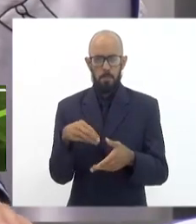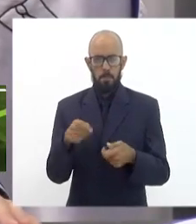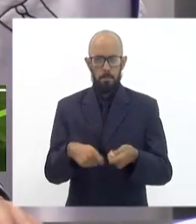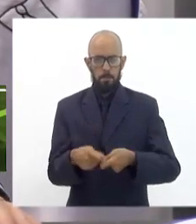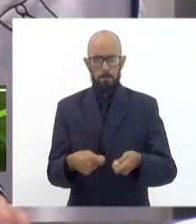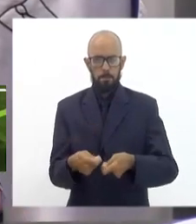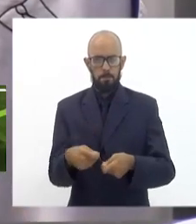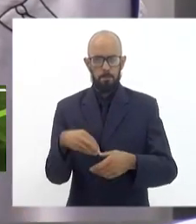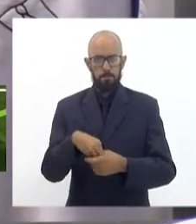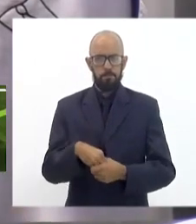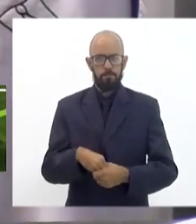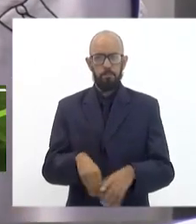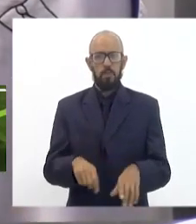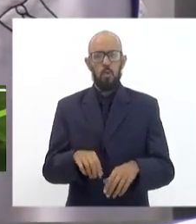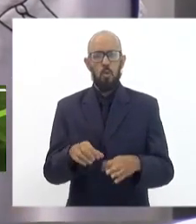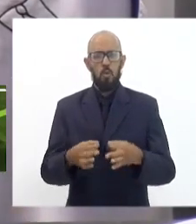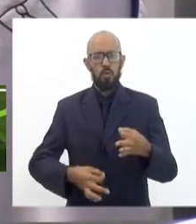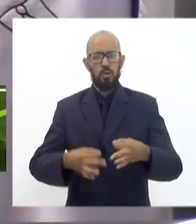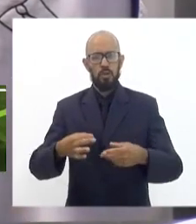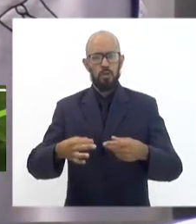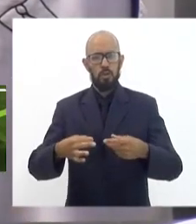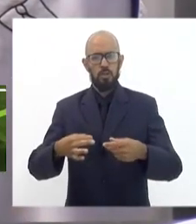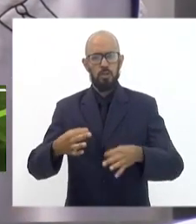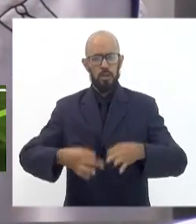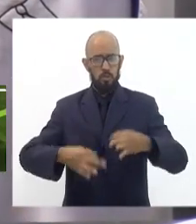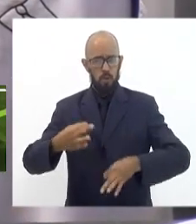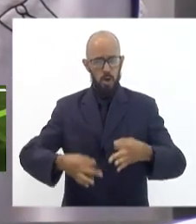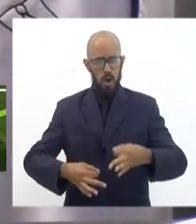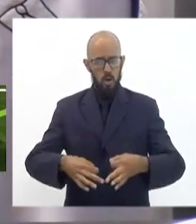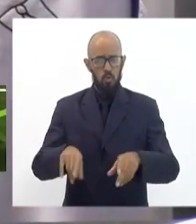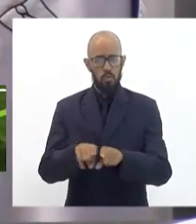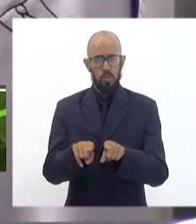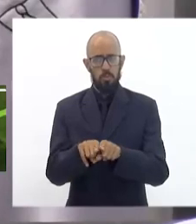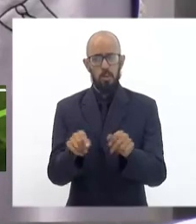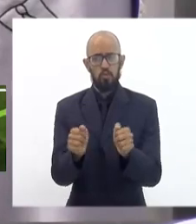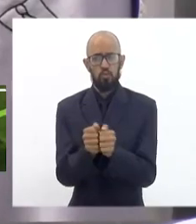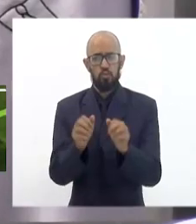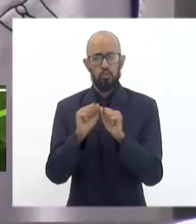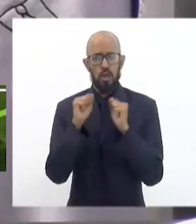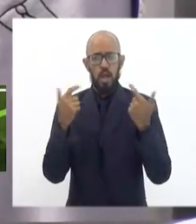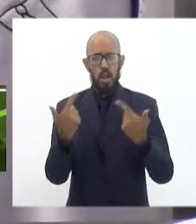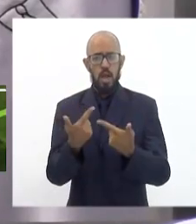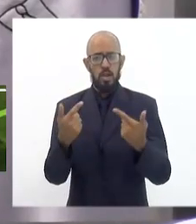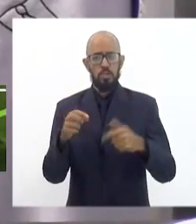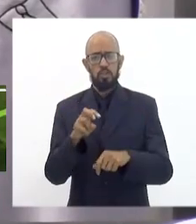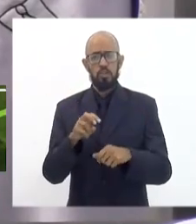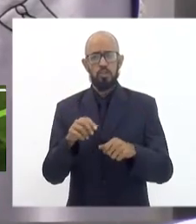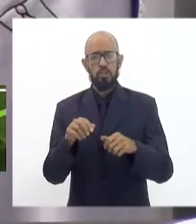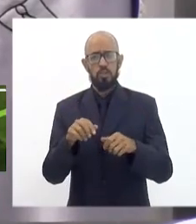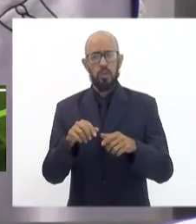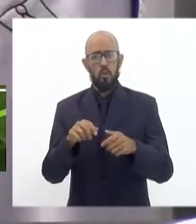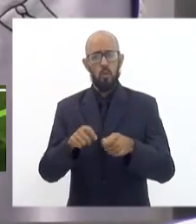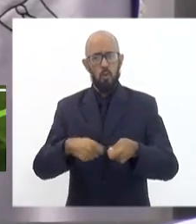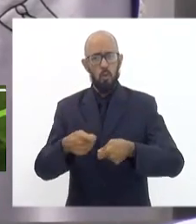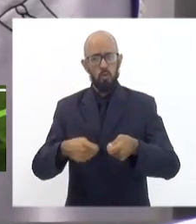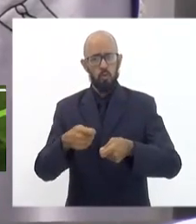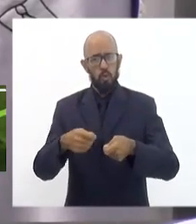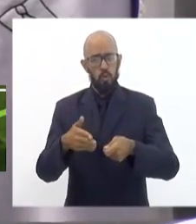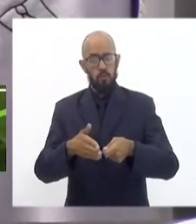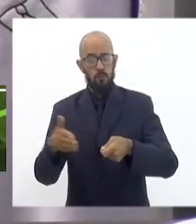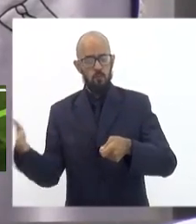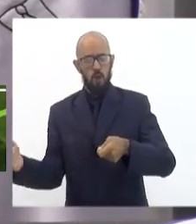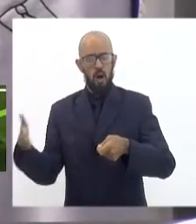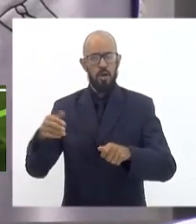junto com a Assembleia que são o controle externo terão uma um outro momento